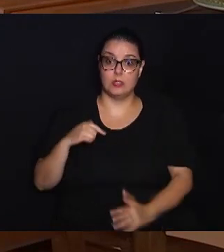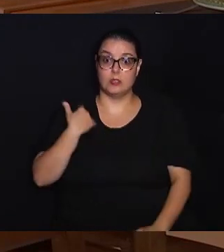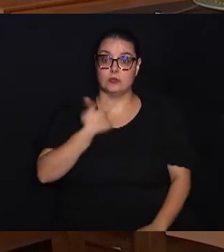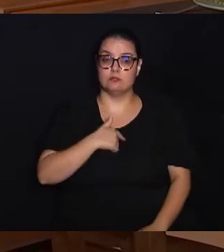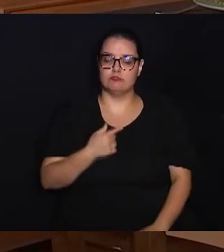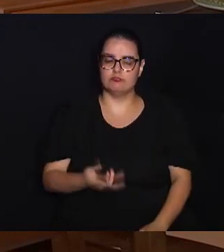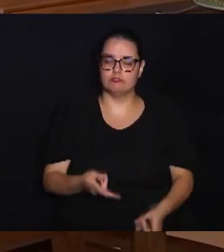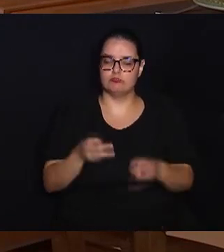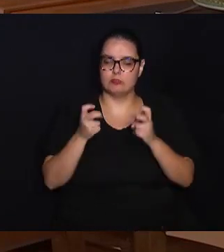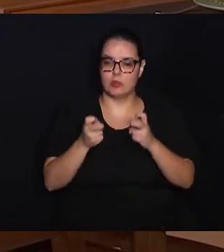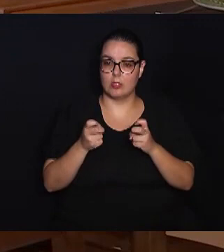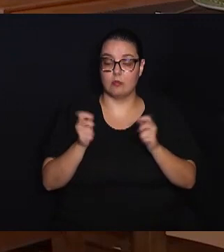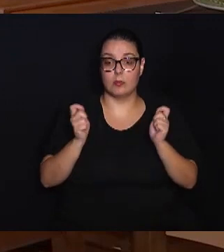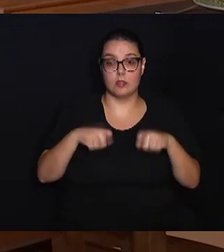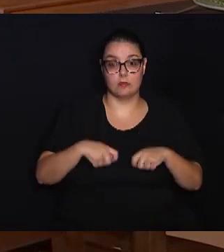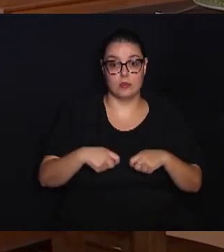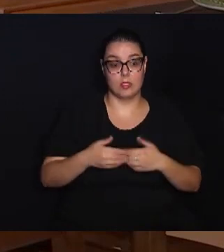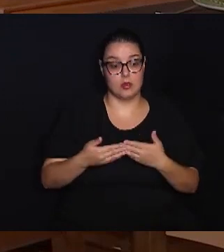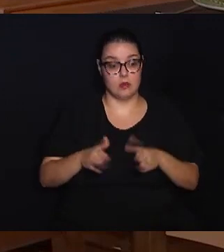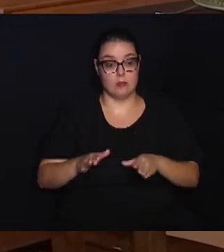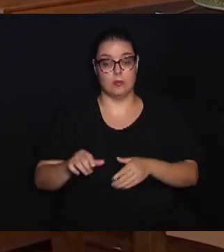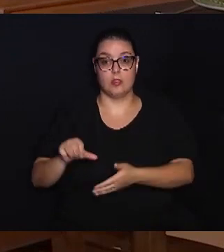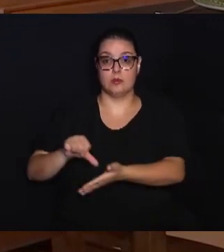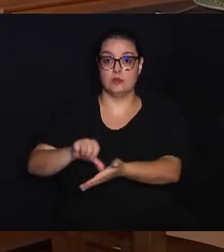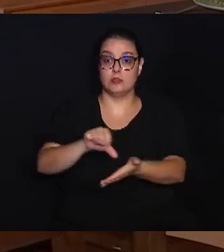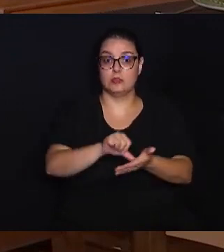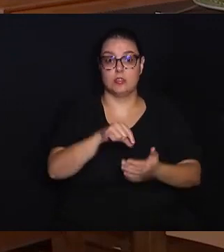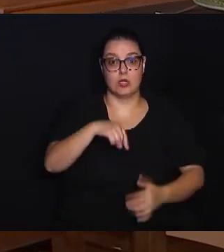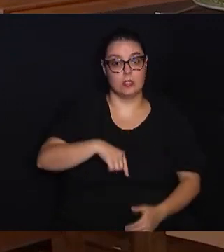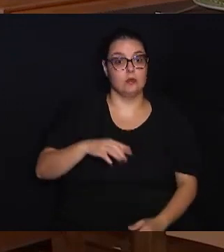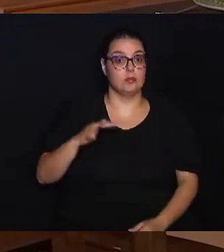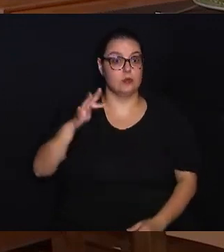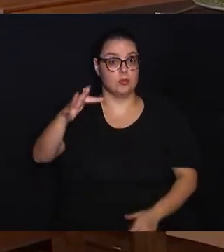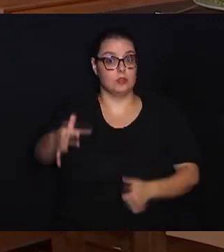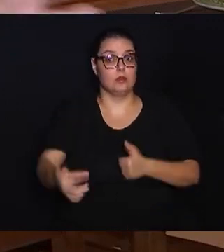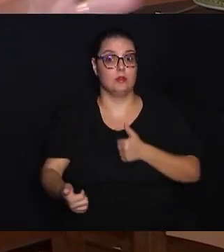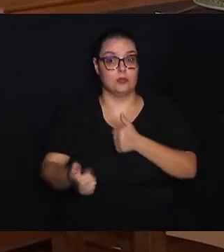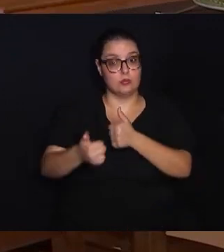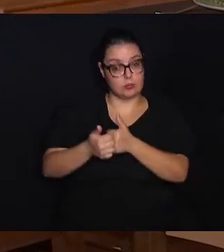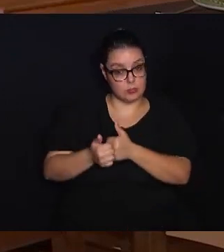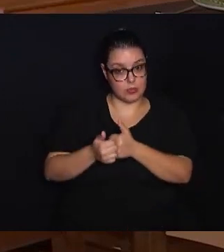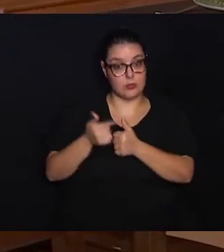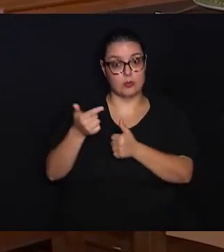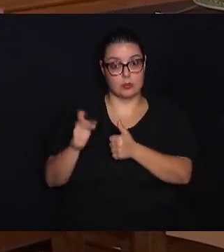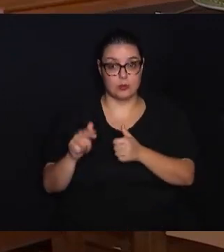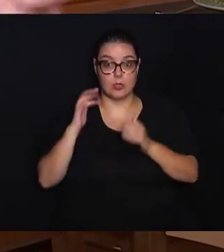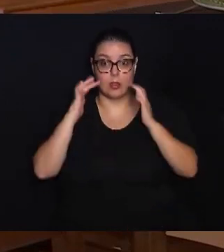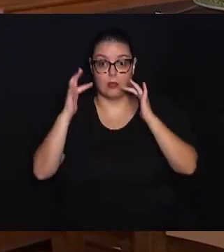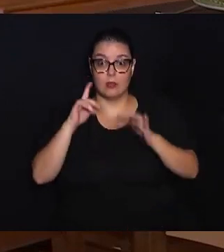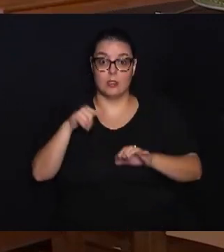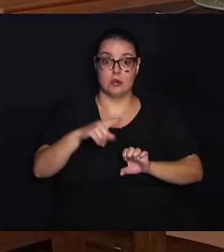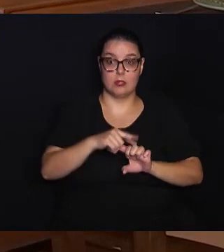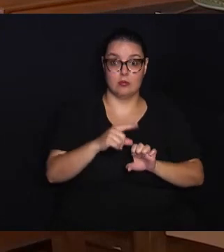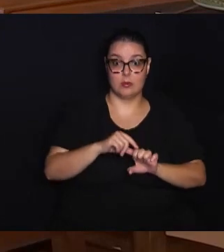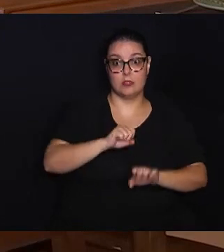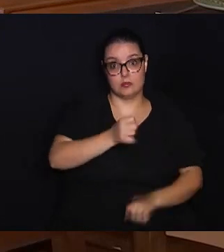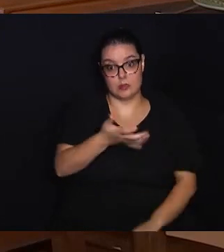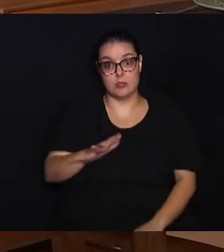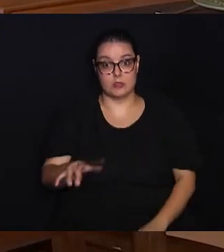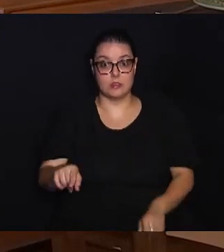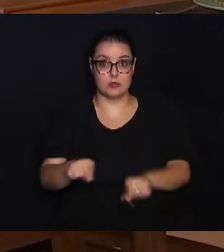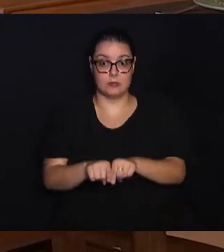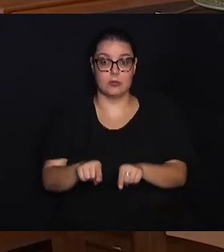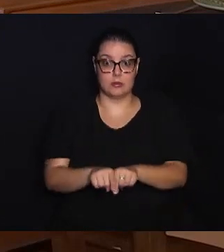unidades a gente vislumbrou a a possibilidade de abrir novas unidades aqui e no futuro próximo continuar com nosso sonho que é